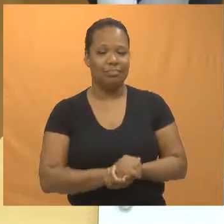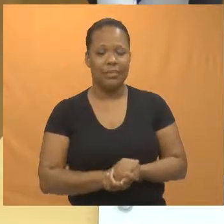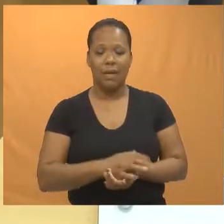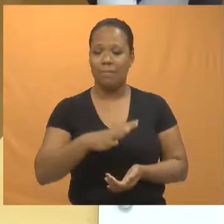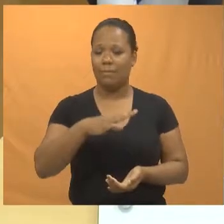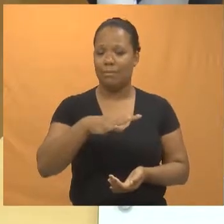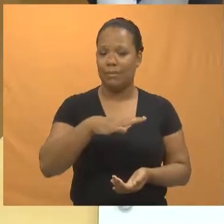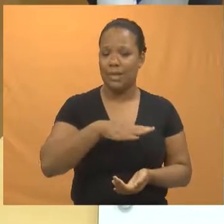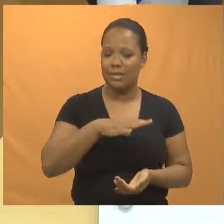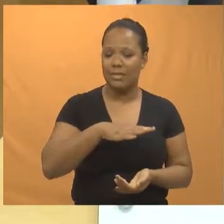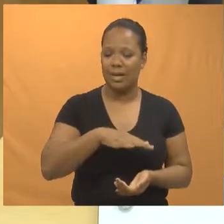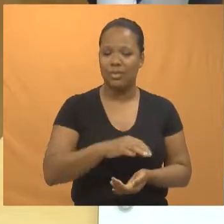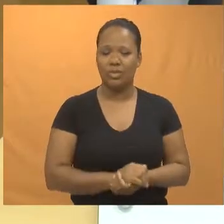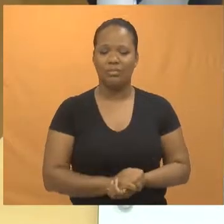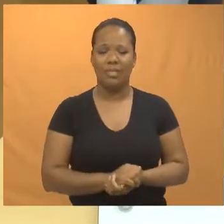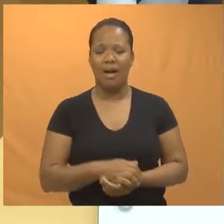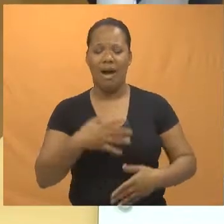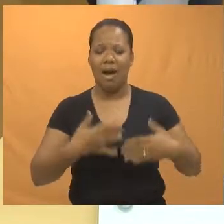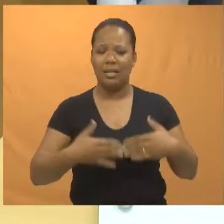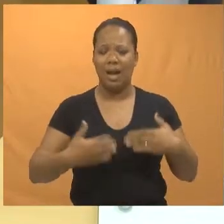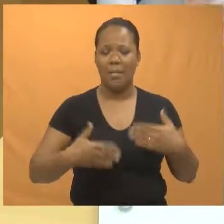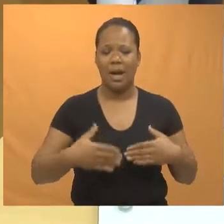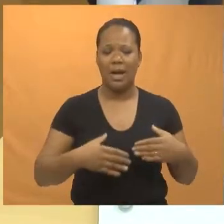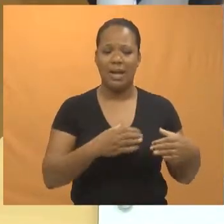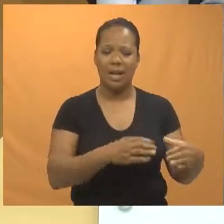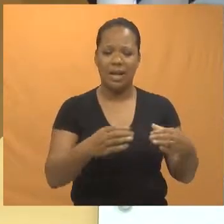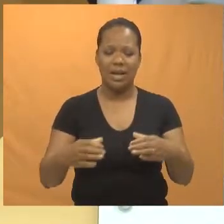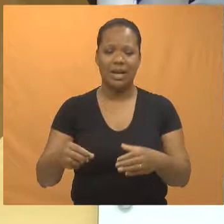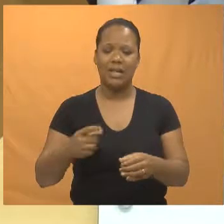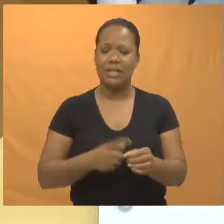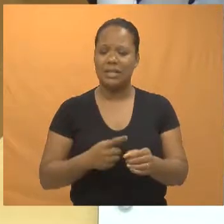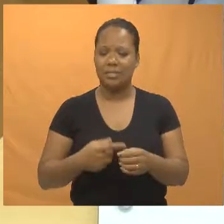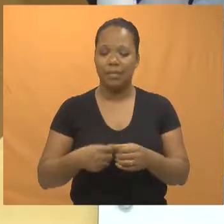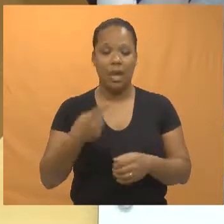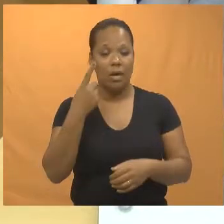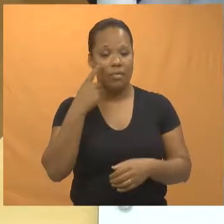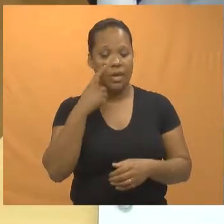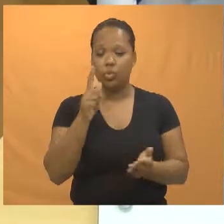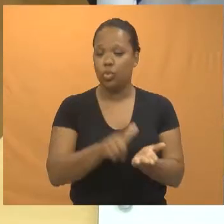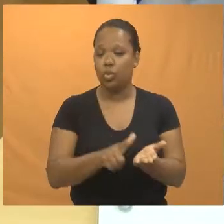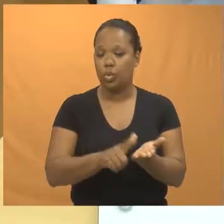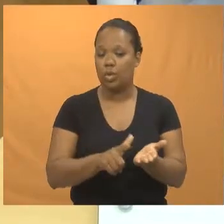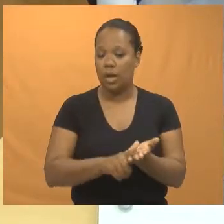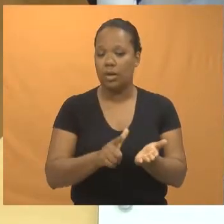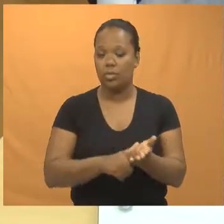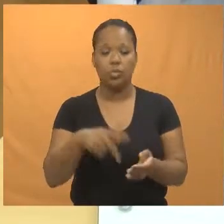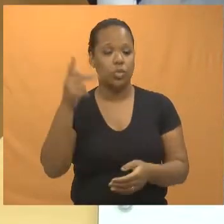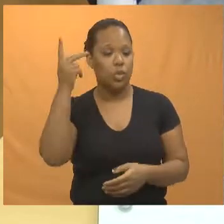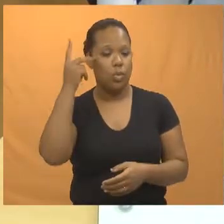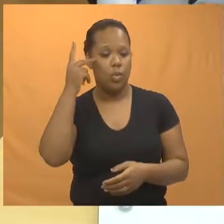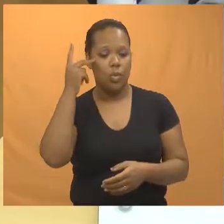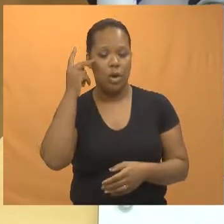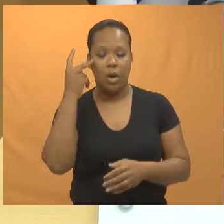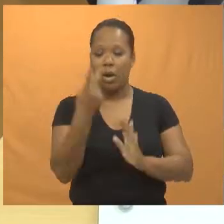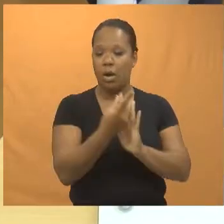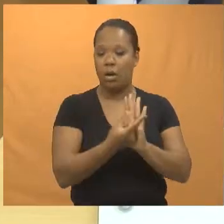país tem, prejudica em muitos municípios. Acabei de ver mais um dado aqui na Folha de São Paulo, e a nossa economia encolheu